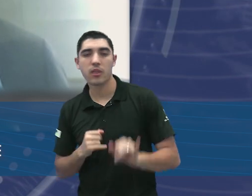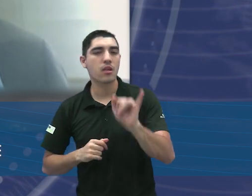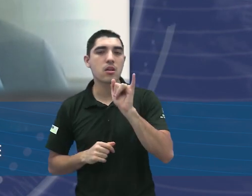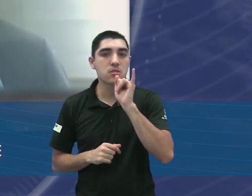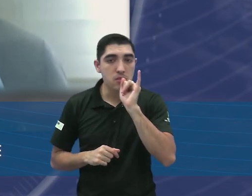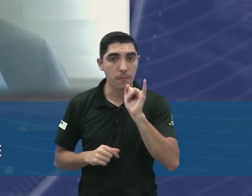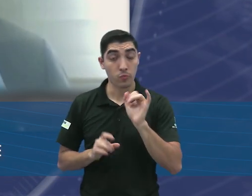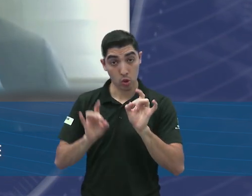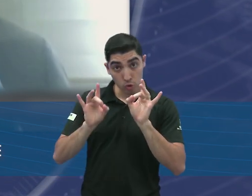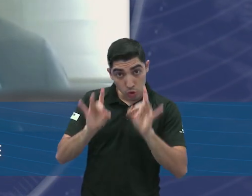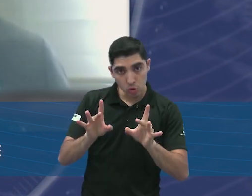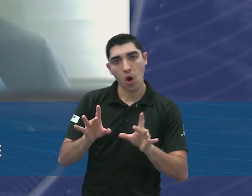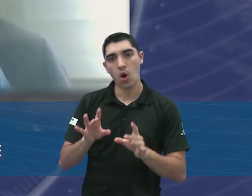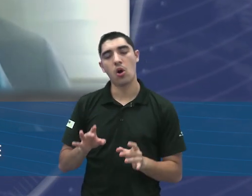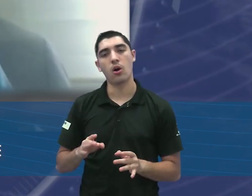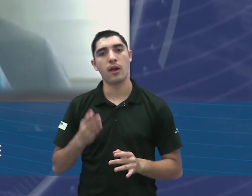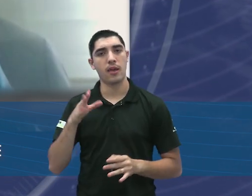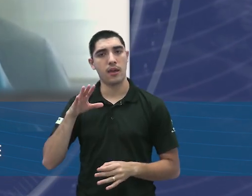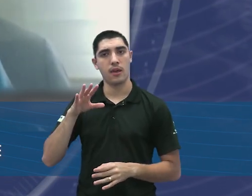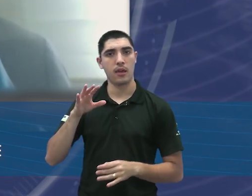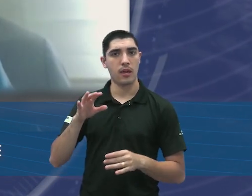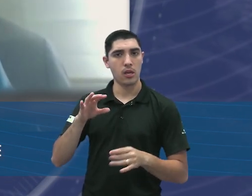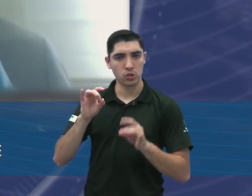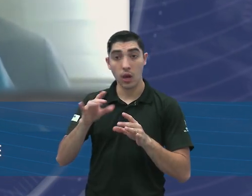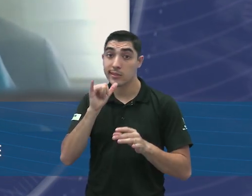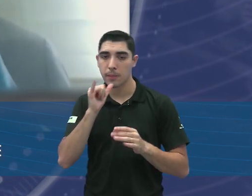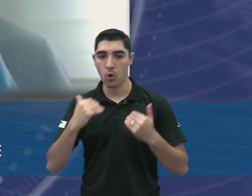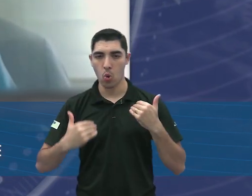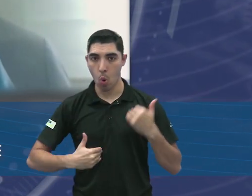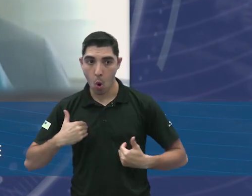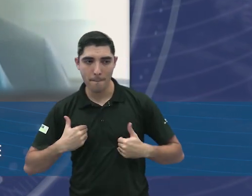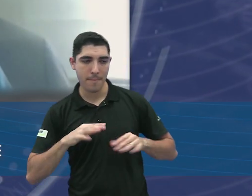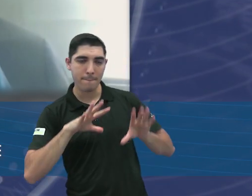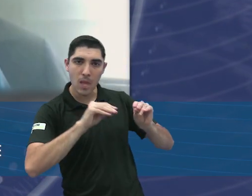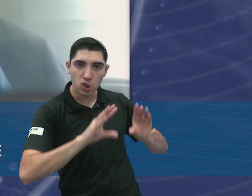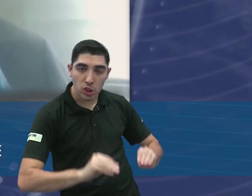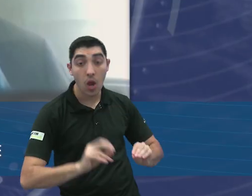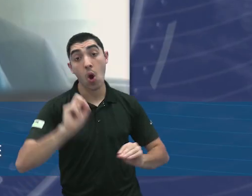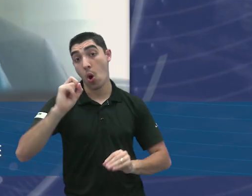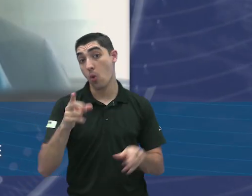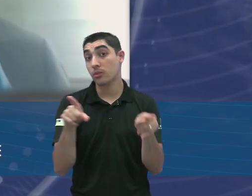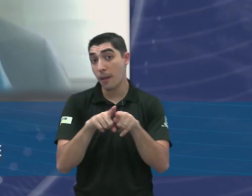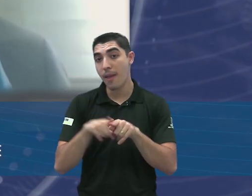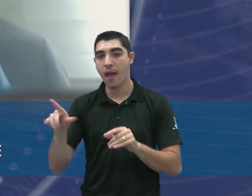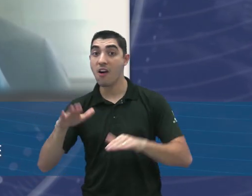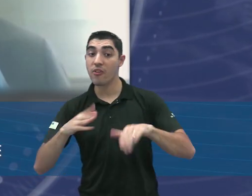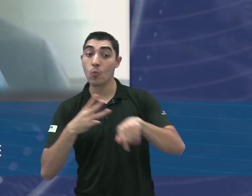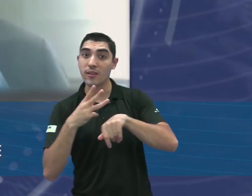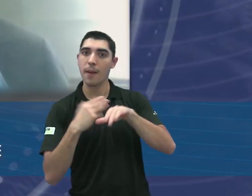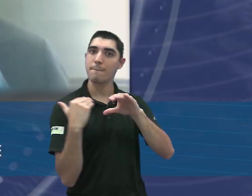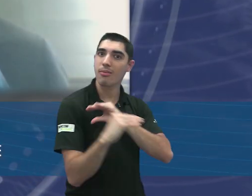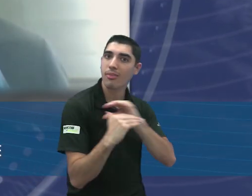comuns, não só para vias de fato, que é no toque físico ou algo desse tipo, mas também mensagens de